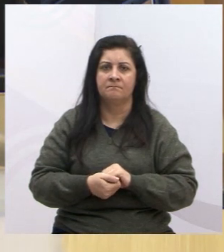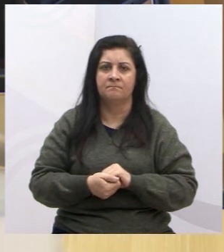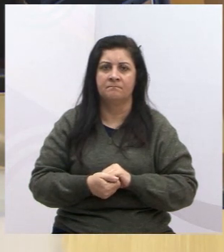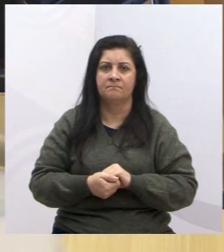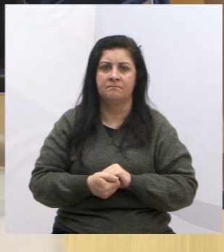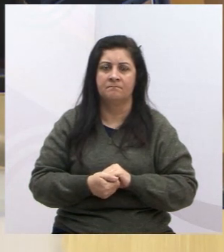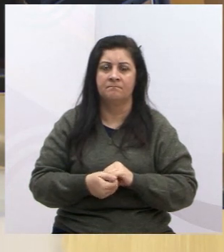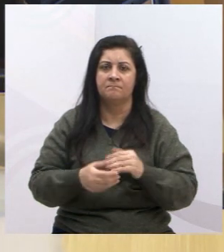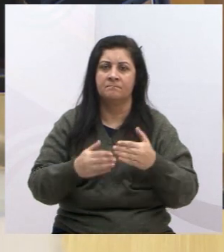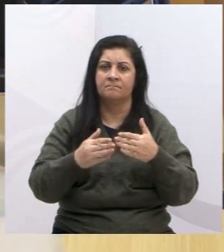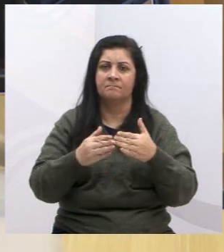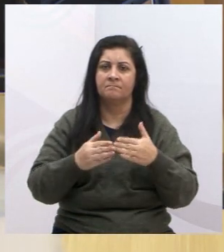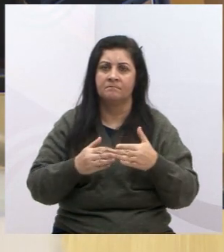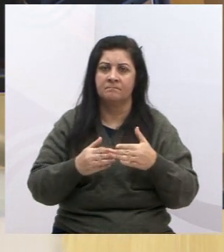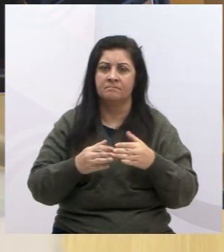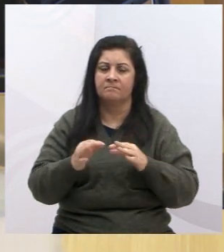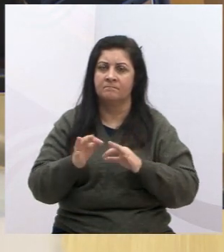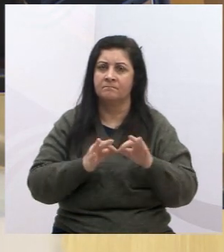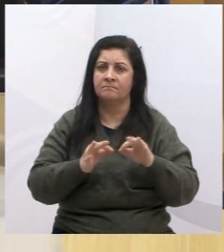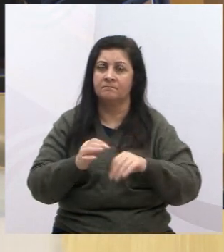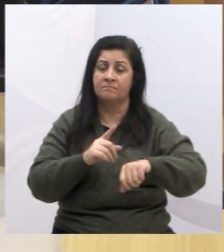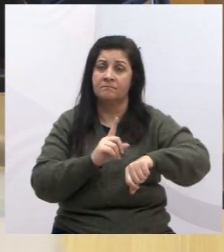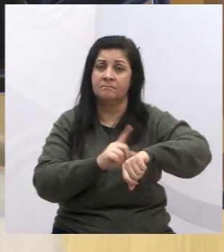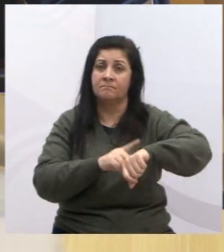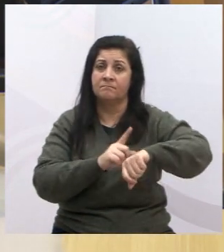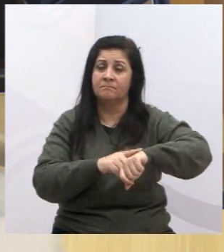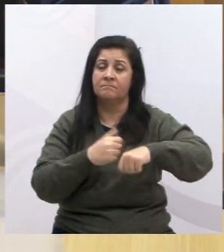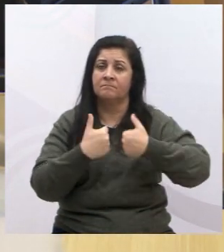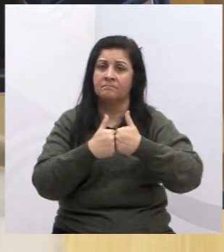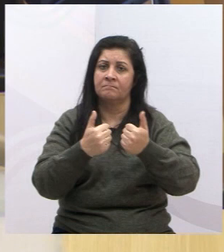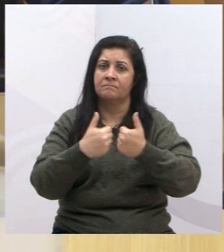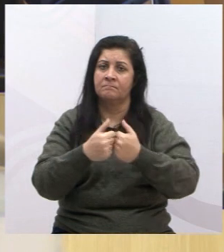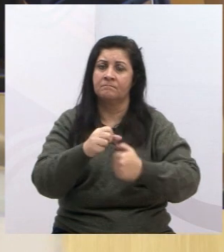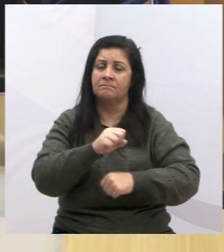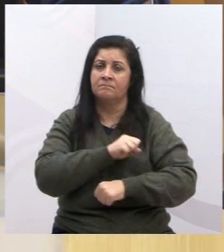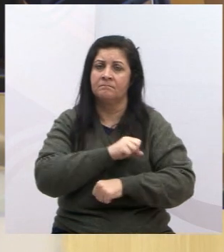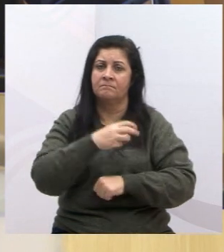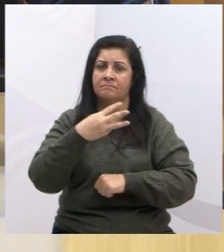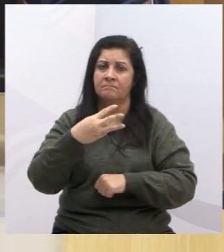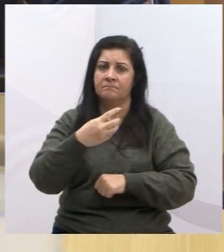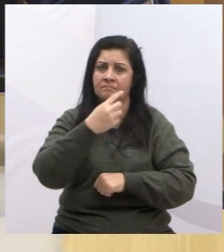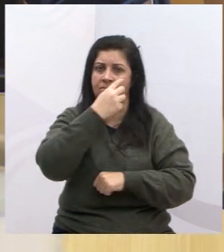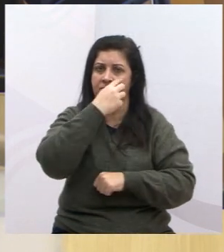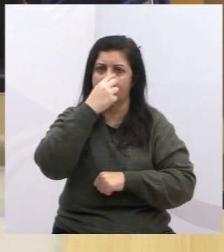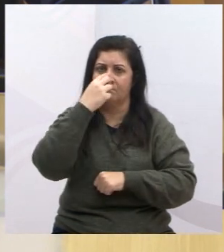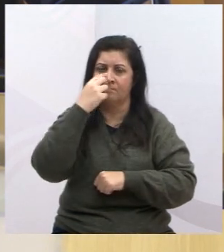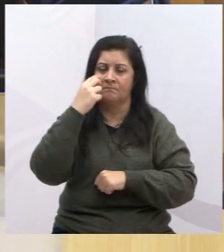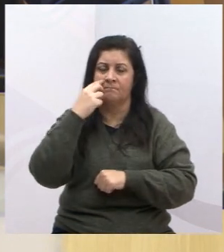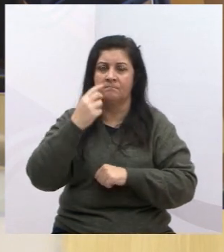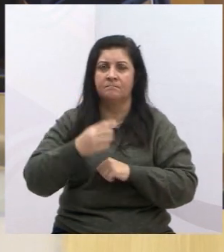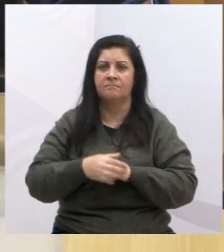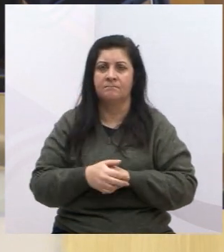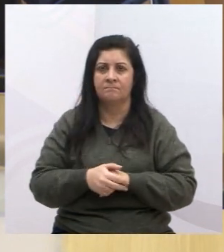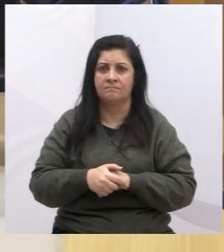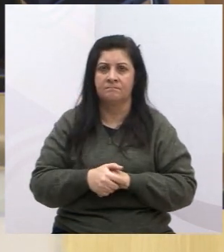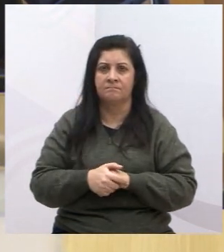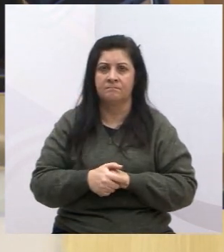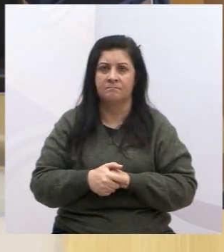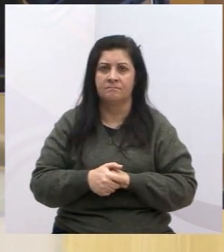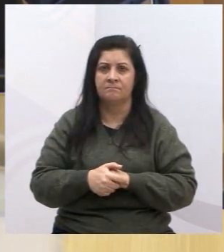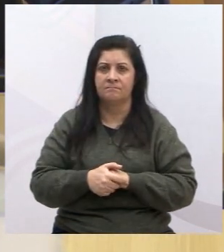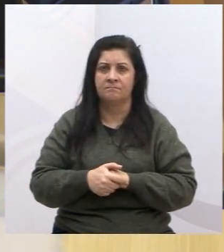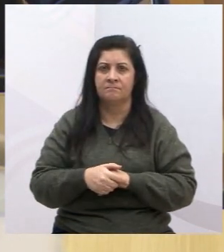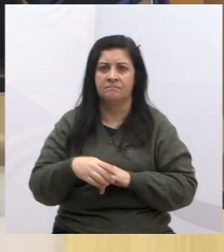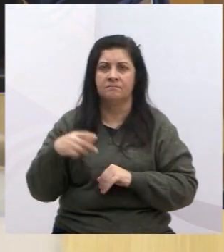solicitando providências referente ao horário da linha circular 3, Parque Meia Lua. Este vereador vem